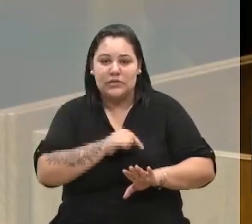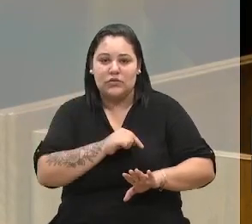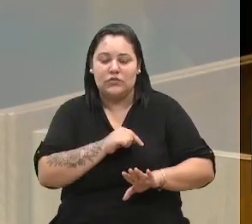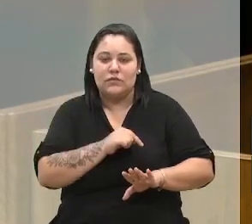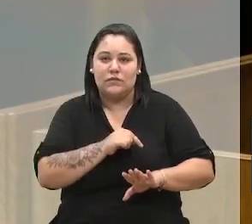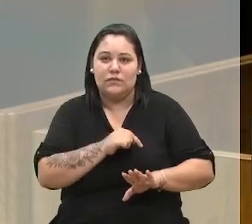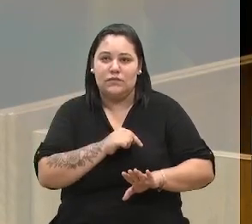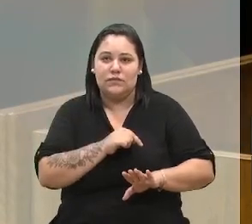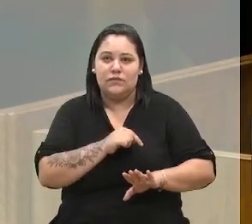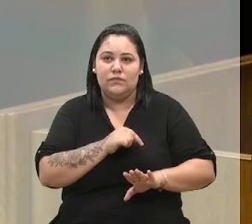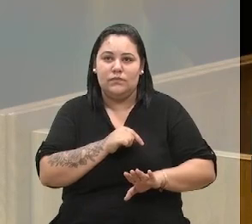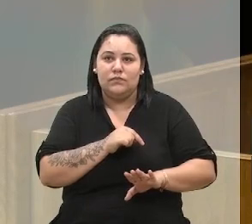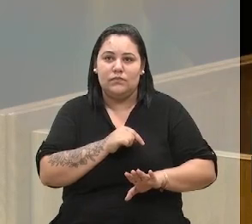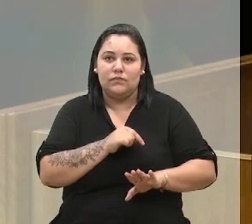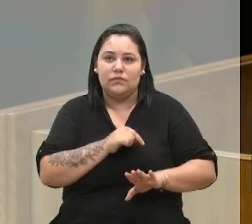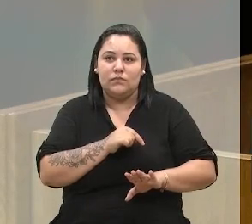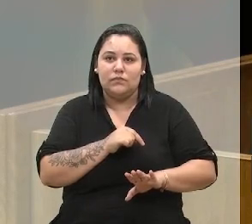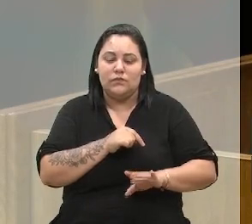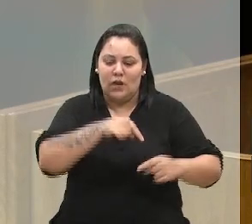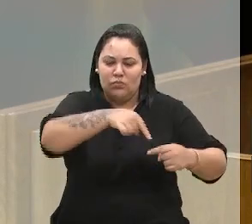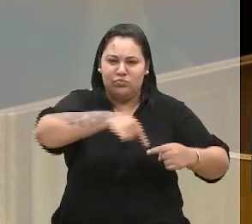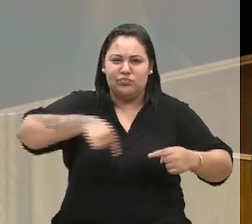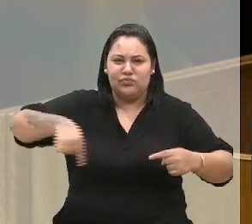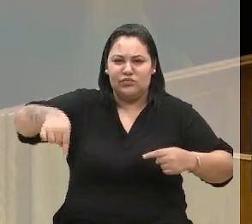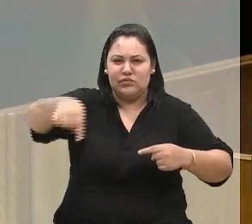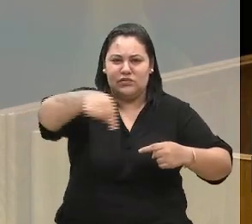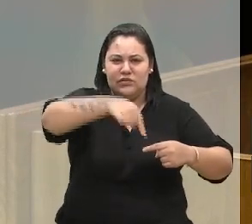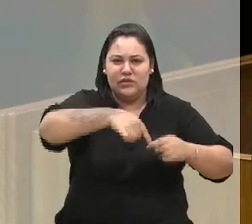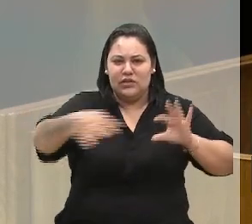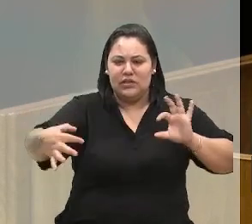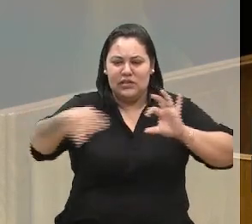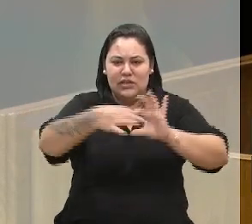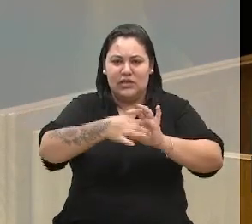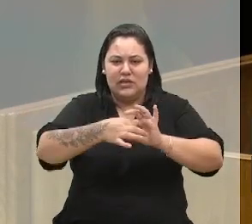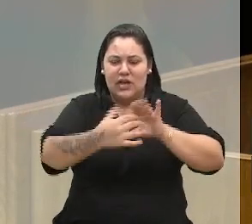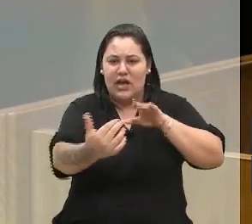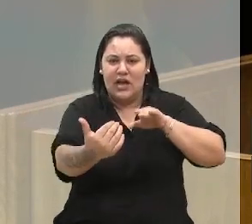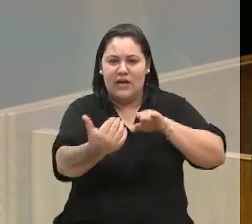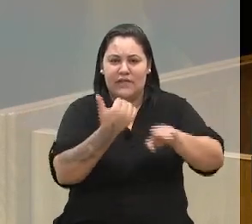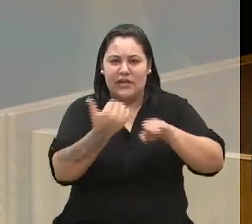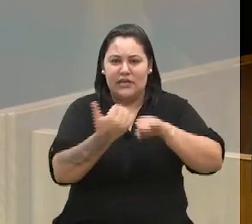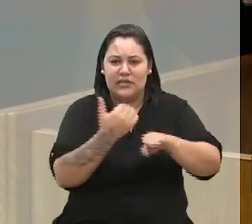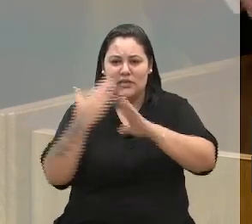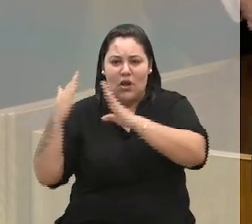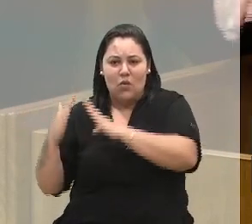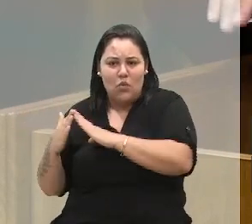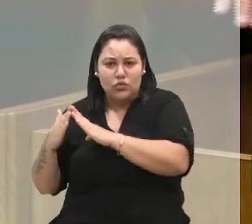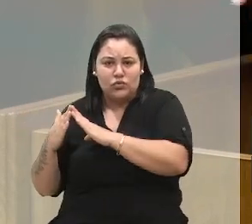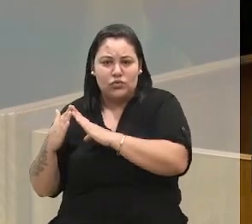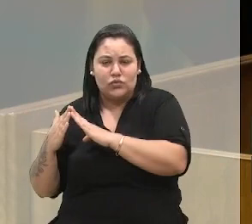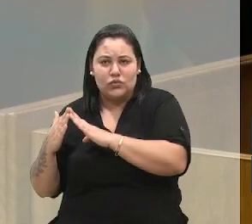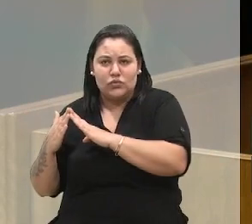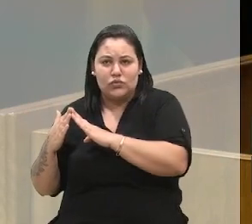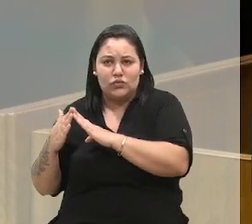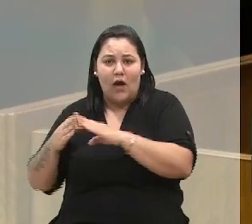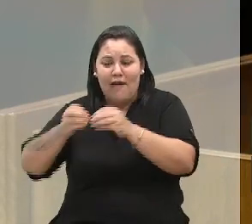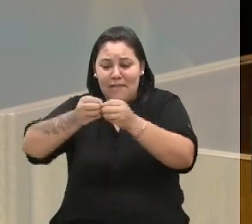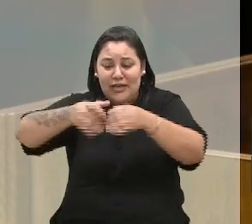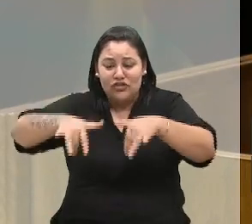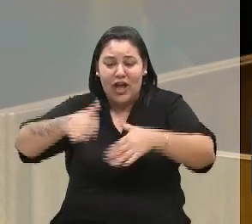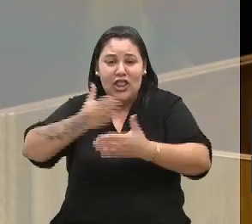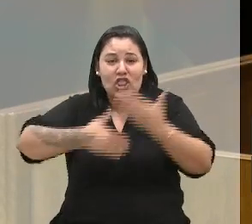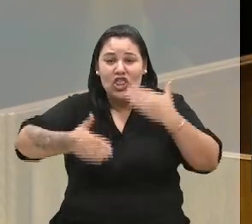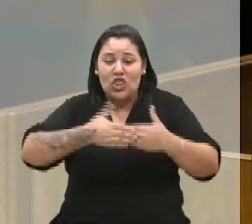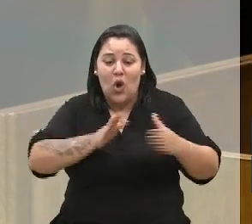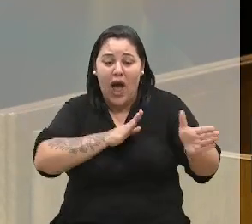aqui no trevo que liga a Avenida São Leopoldo e vão prejudicar todo o acesso